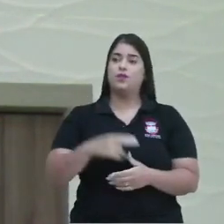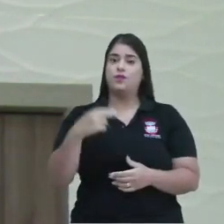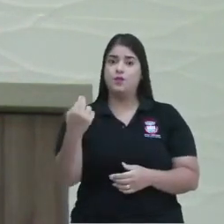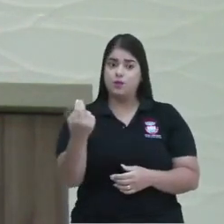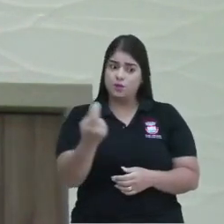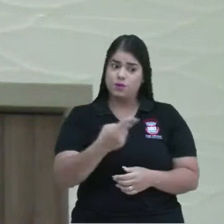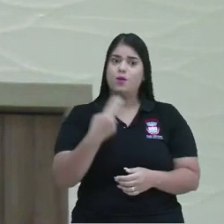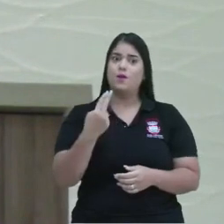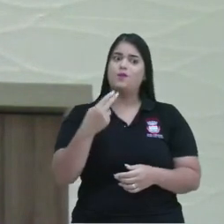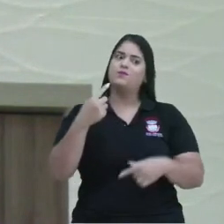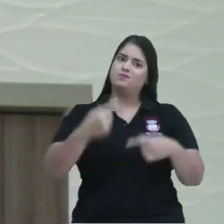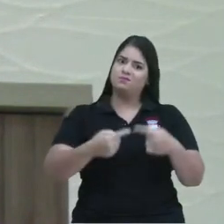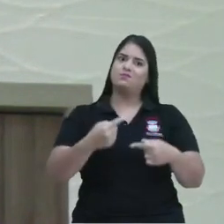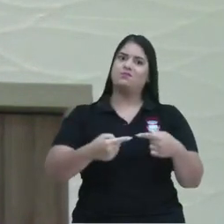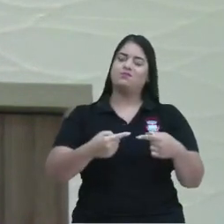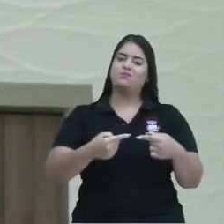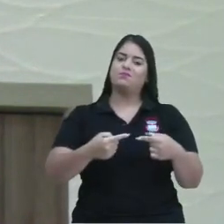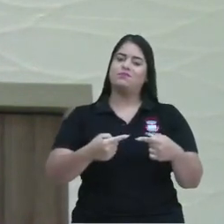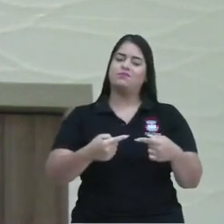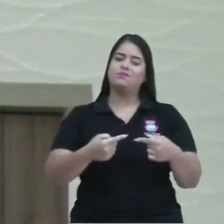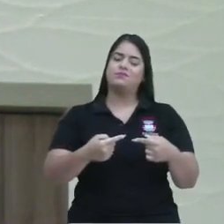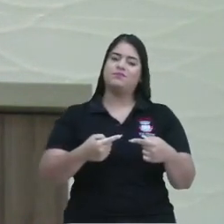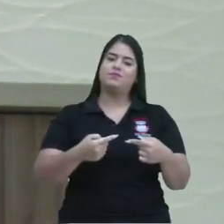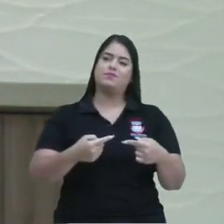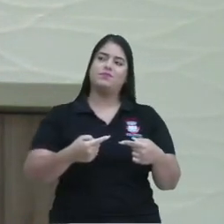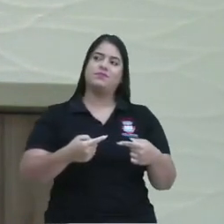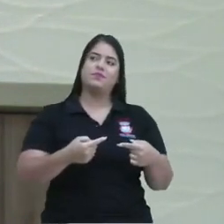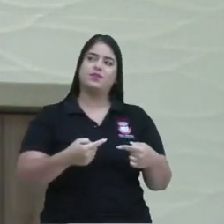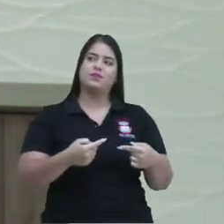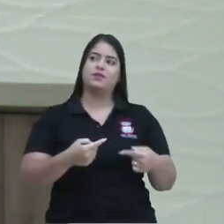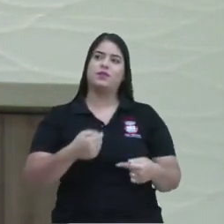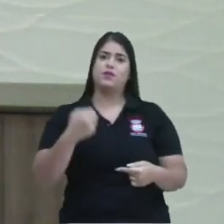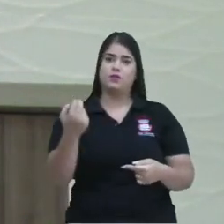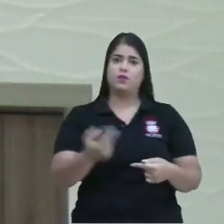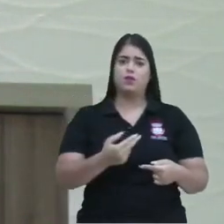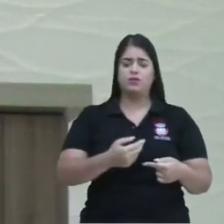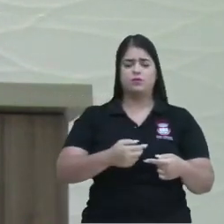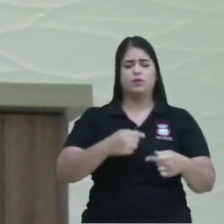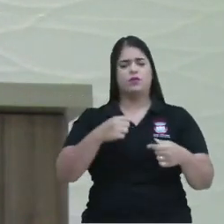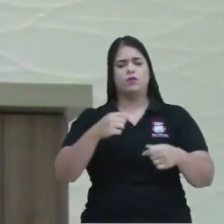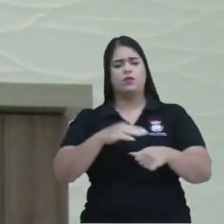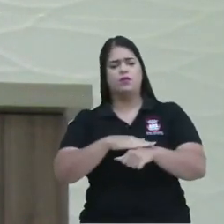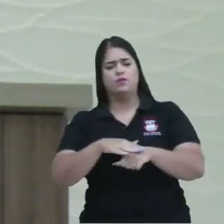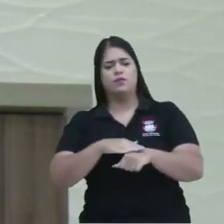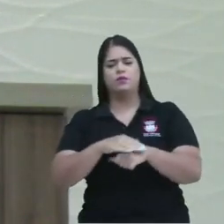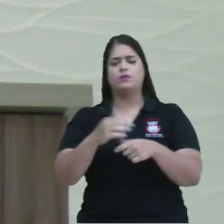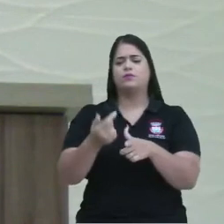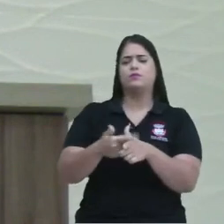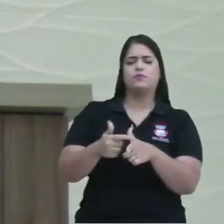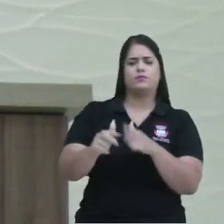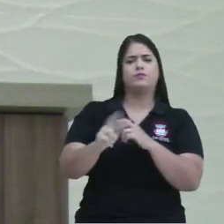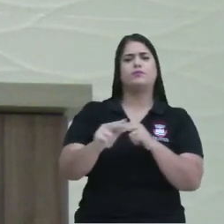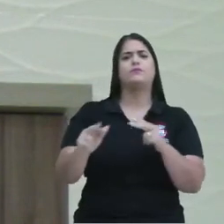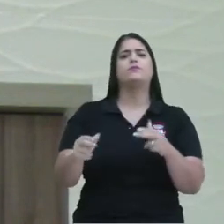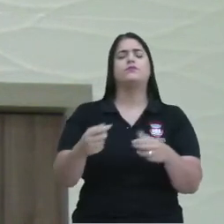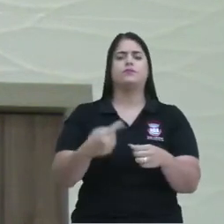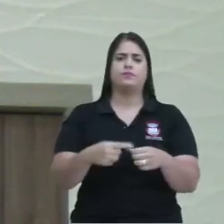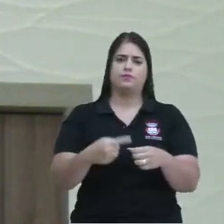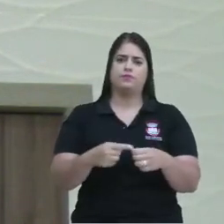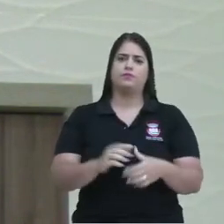aqui somos políticos. A gente está aqui para debater os problemas de nosso município.